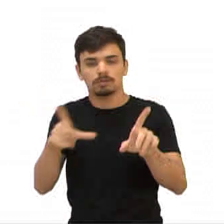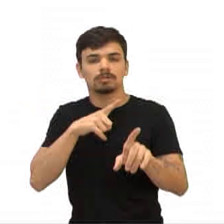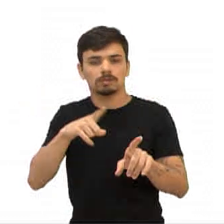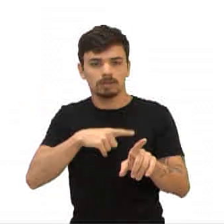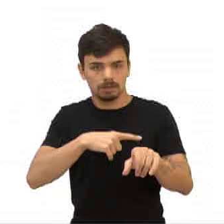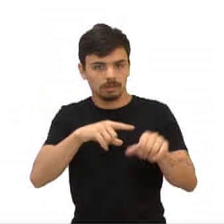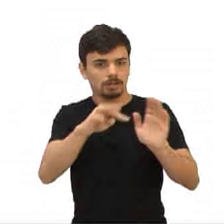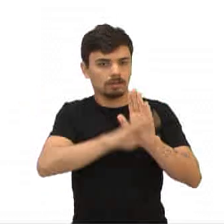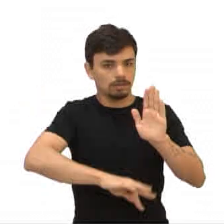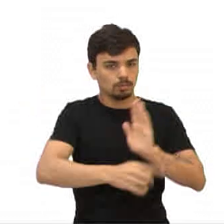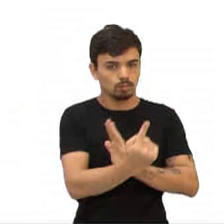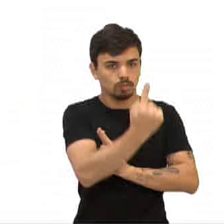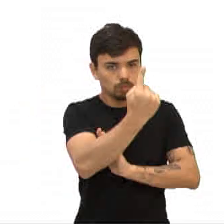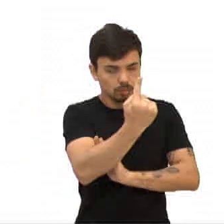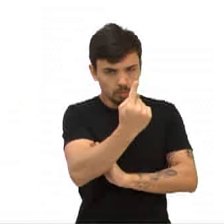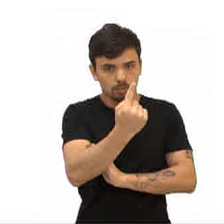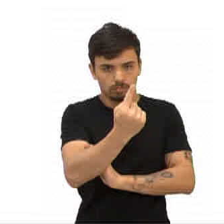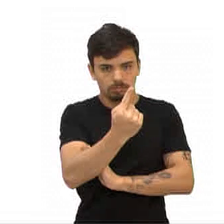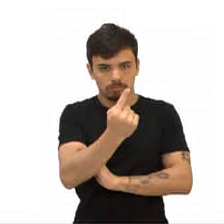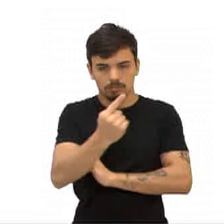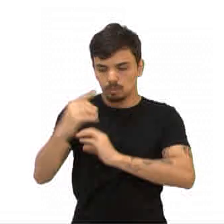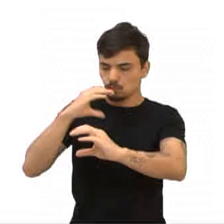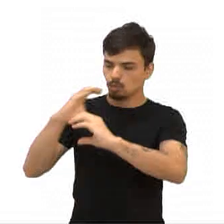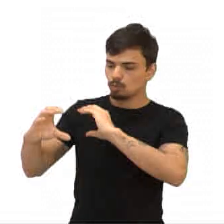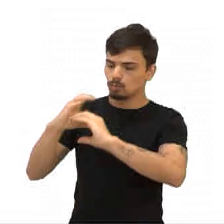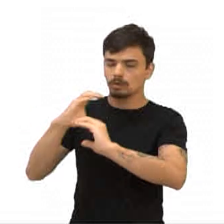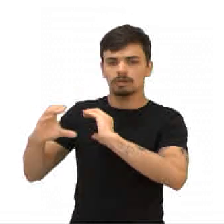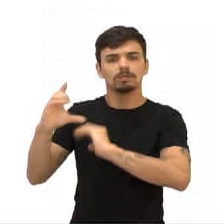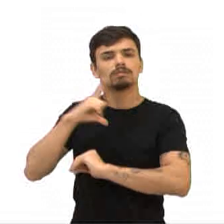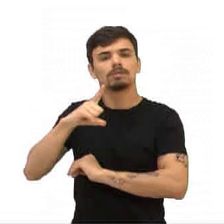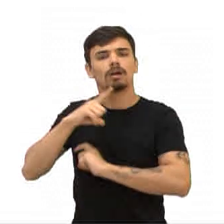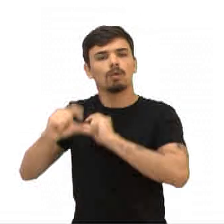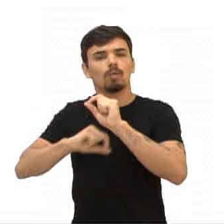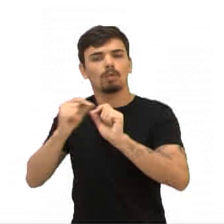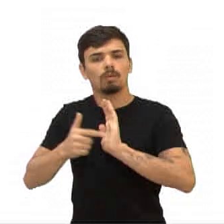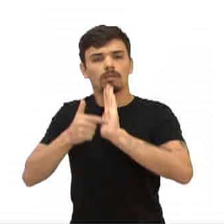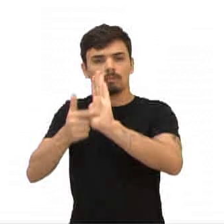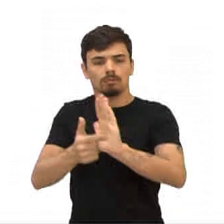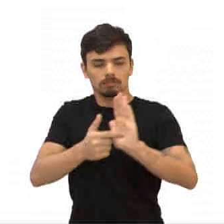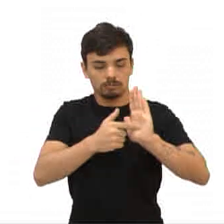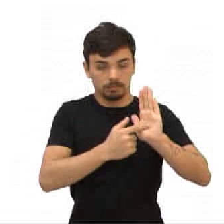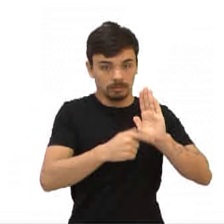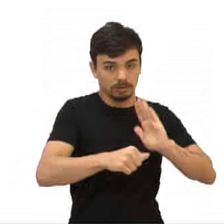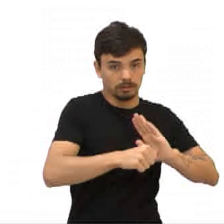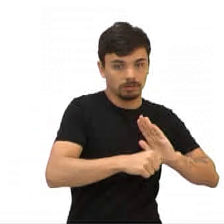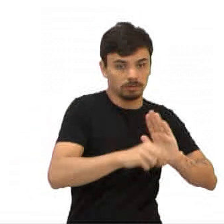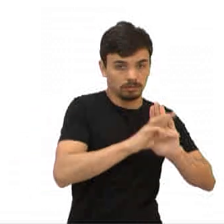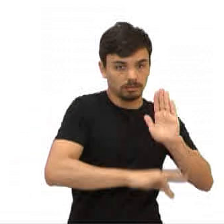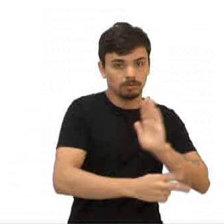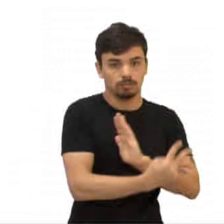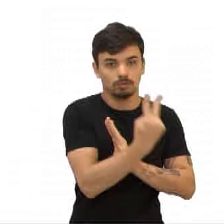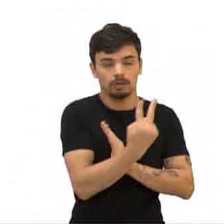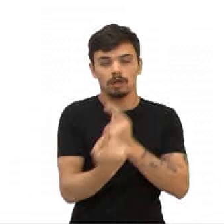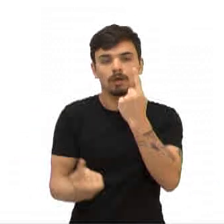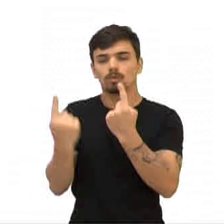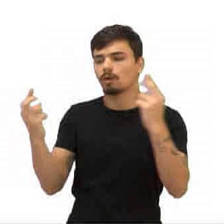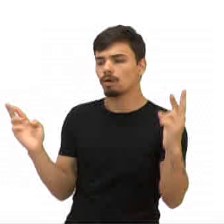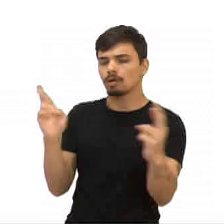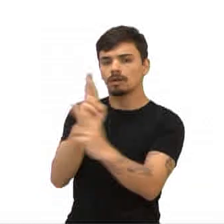1, os meios de comunicação, apresentados no texto 2, qual é a relação entre eles,